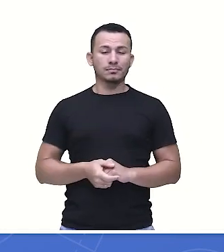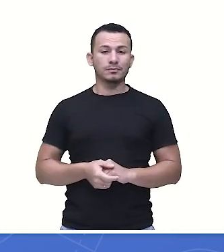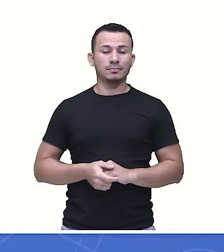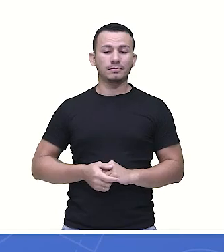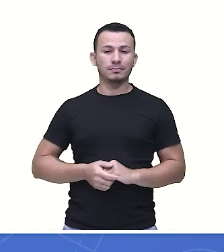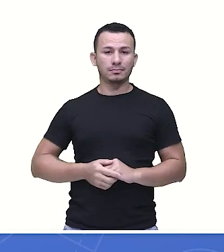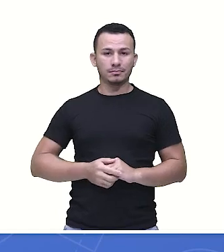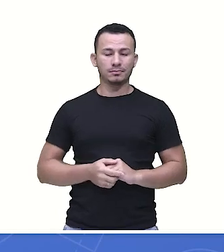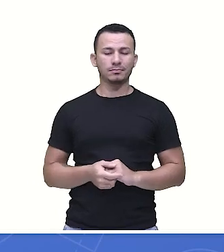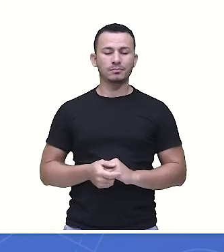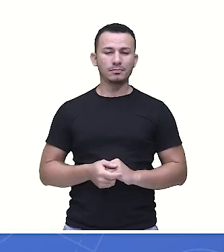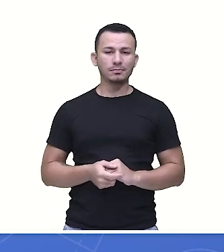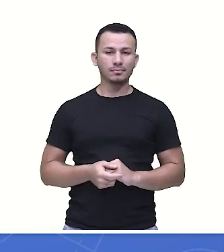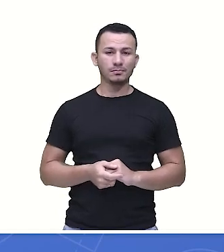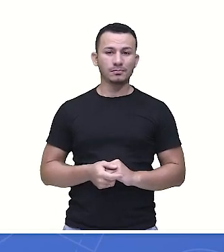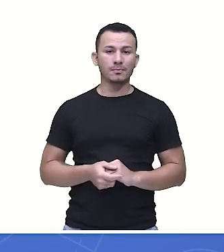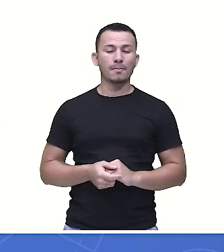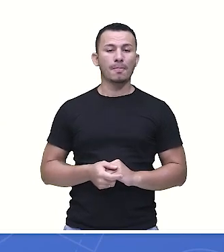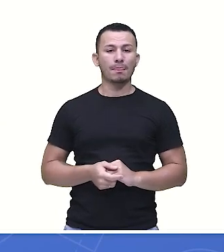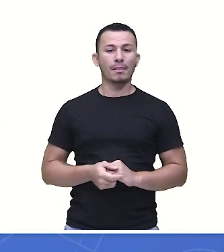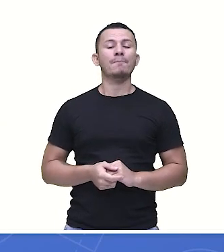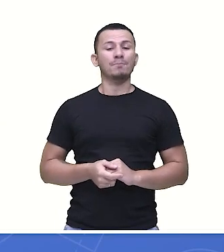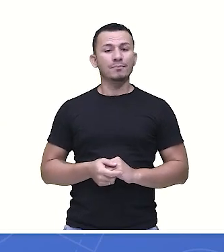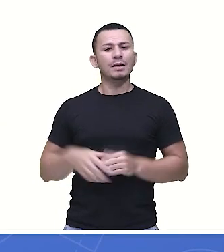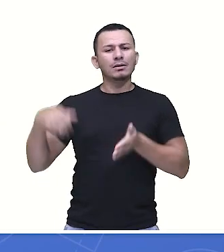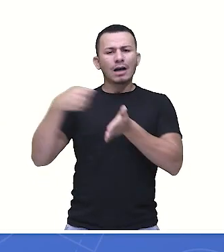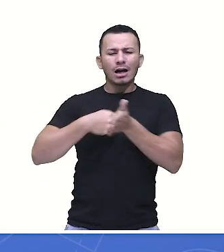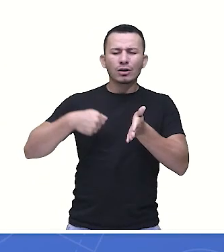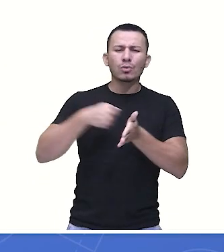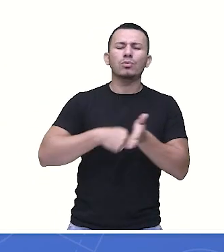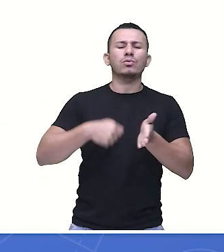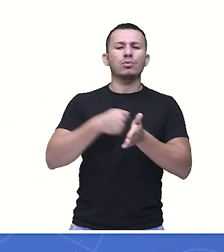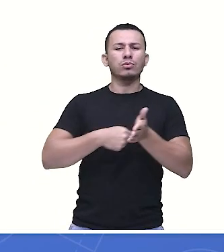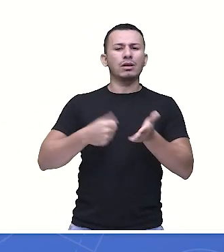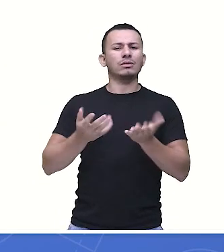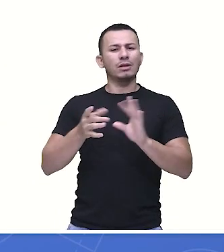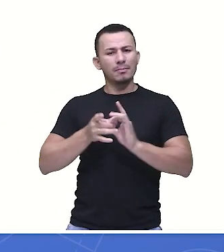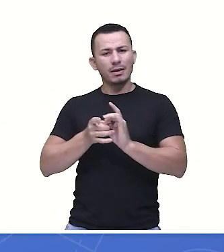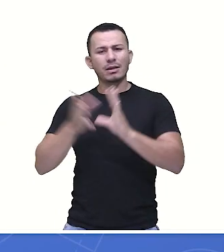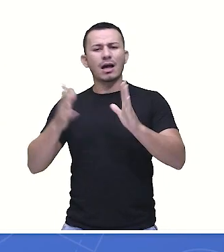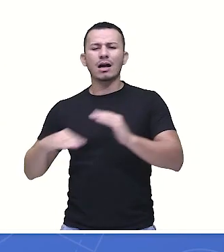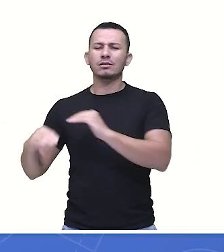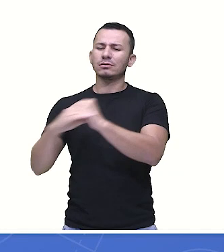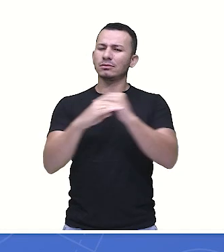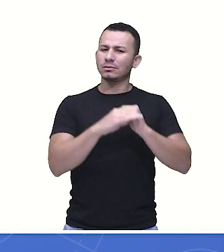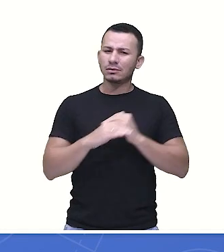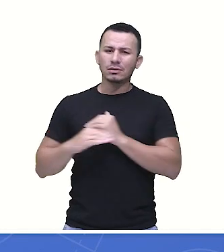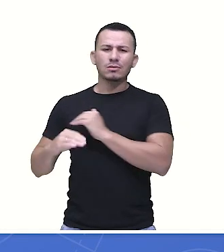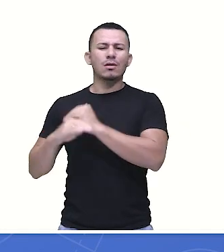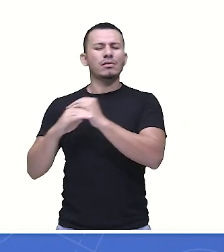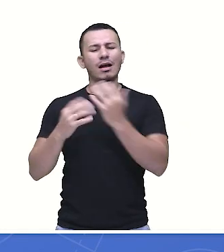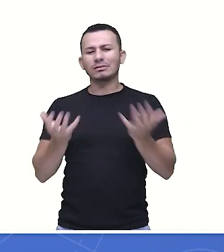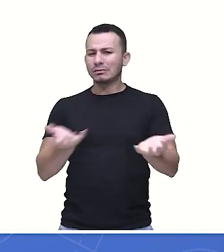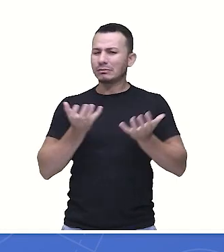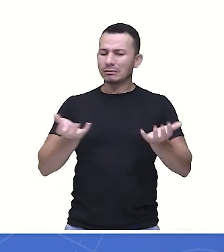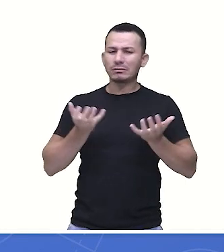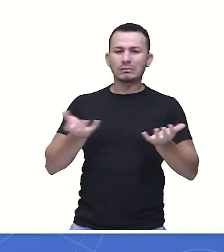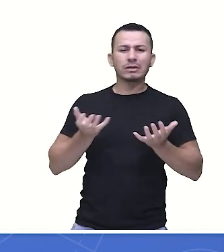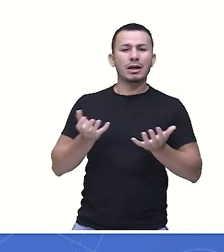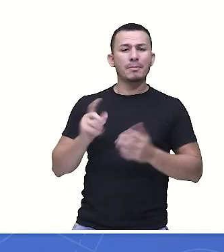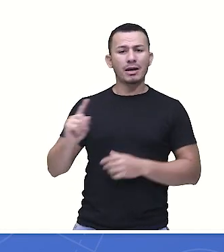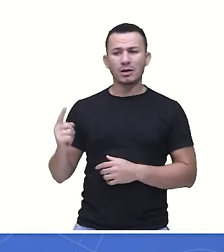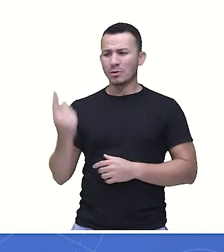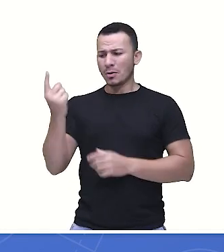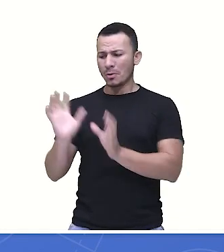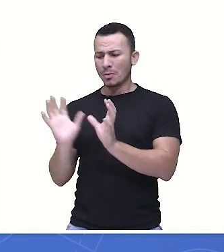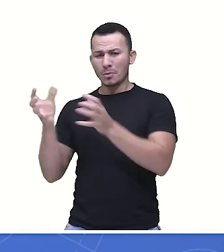lutas e os ideais de liberdade e igualdade vão fomentar o desejo de que não só as